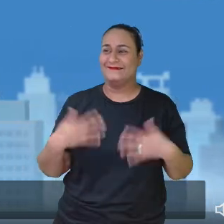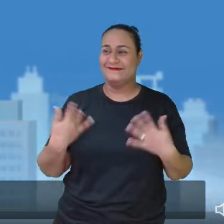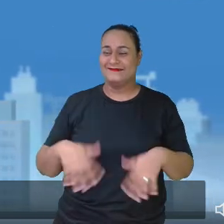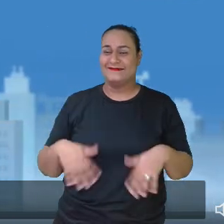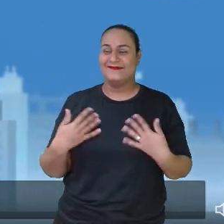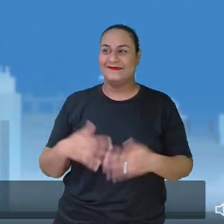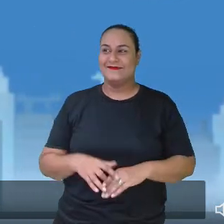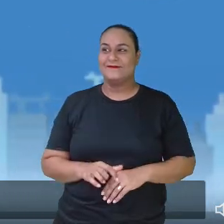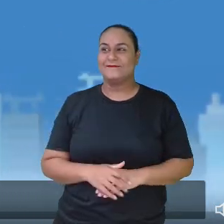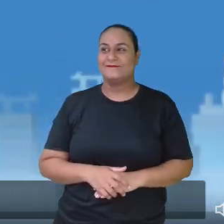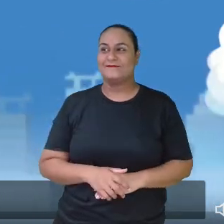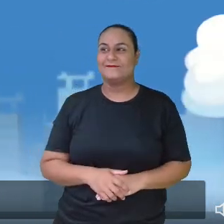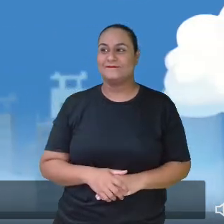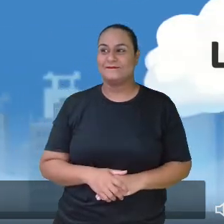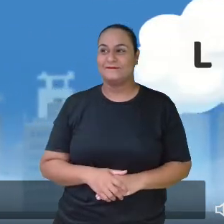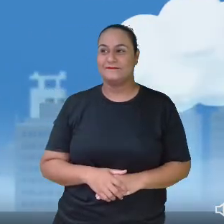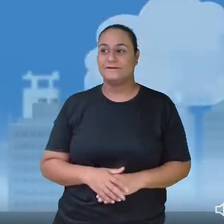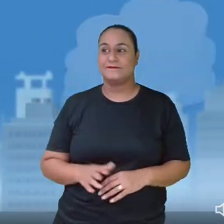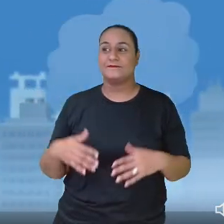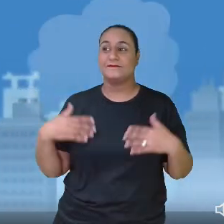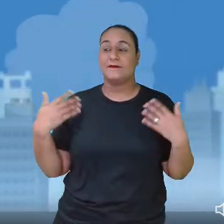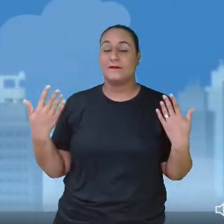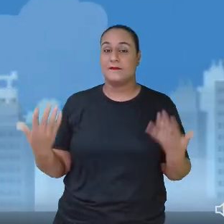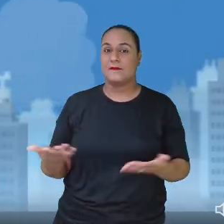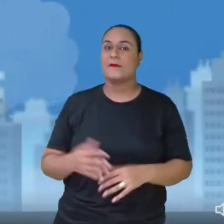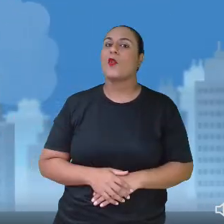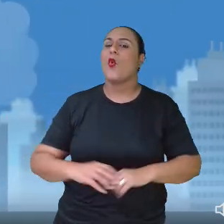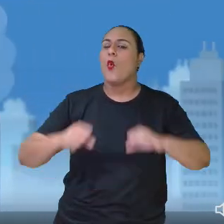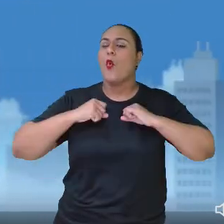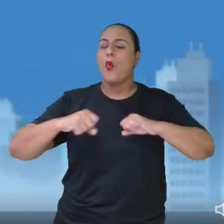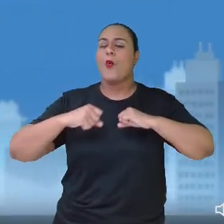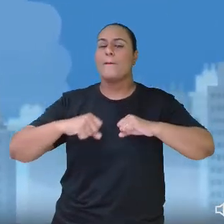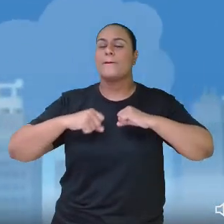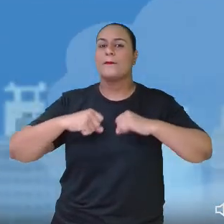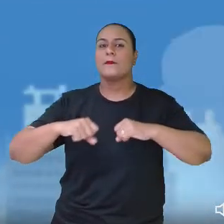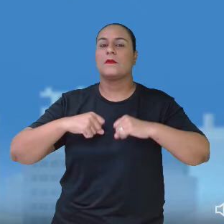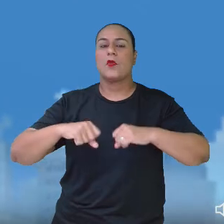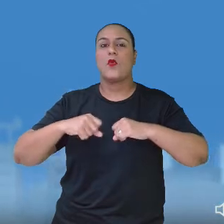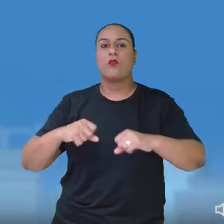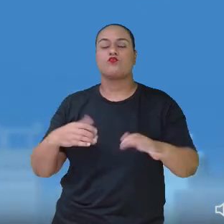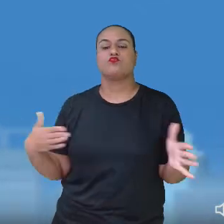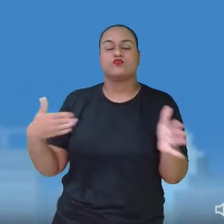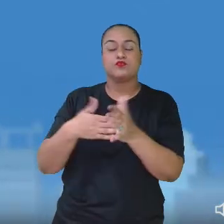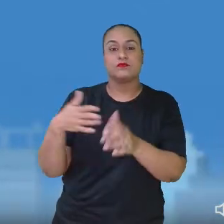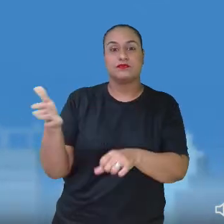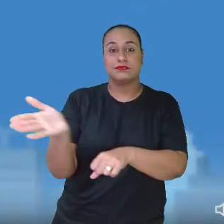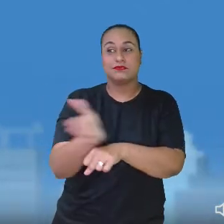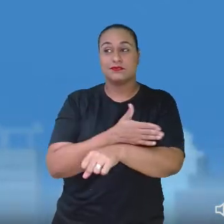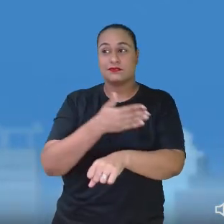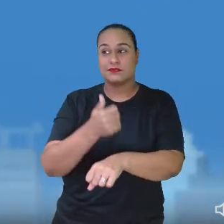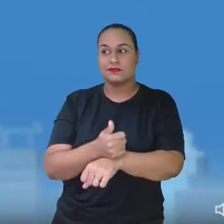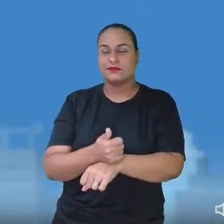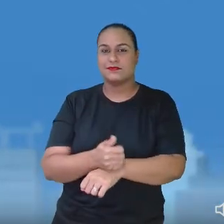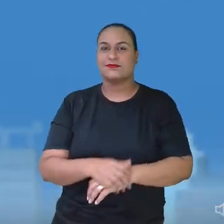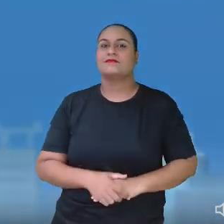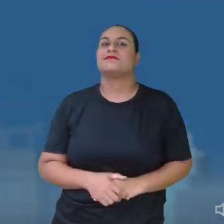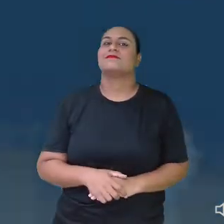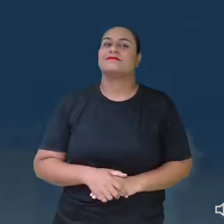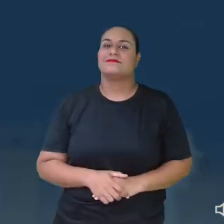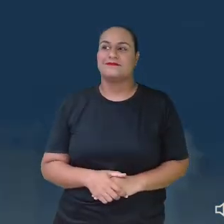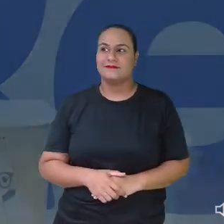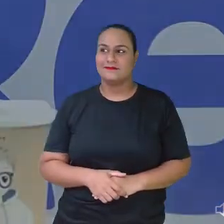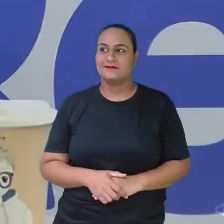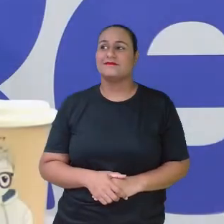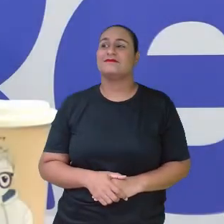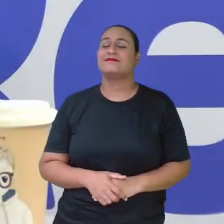Sei não. E aí, o menino correu até a praça. Eu não tô dizendo que o piloto está desgovernado, mas é isso, gente.